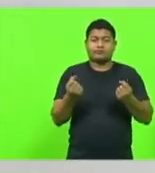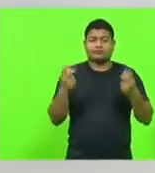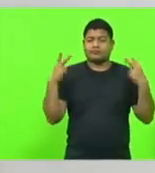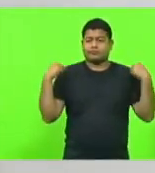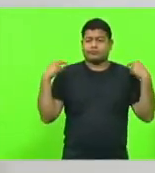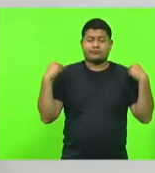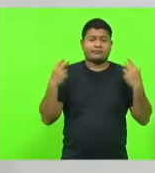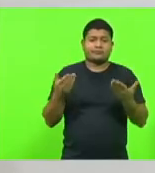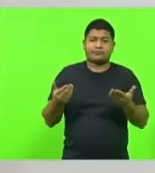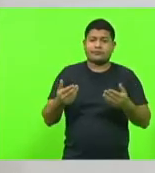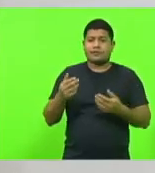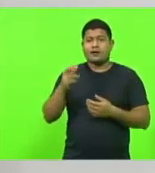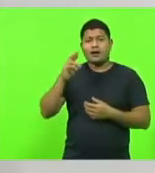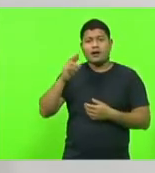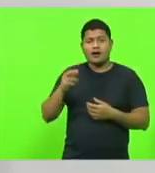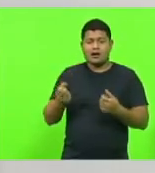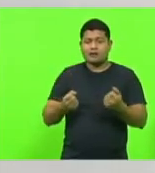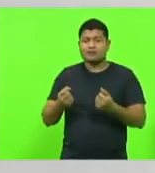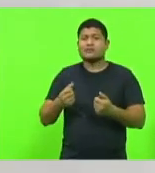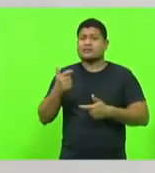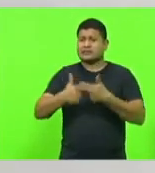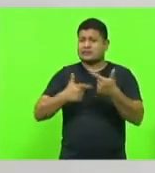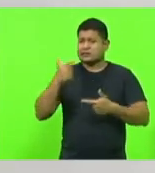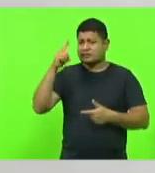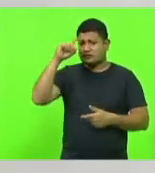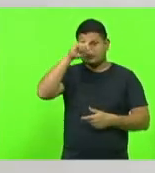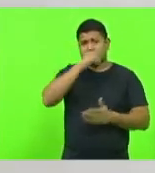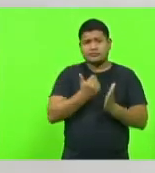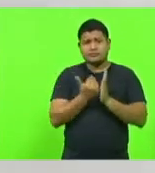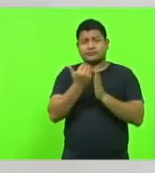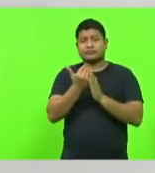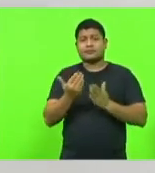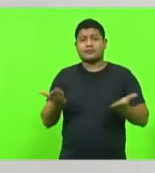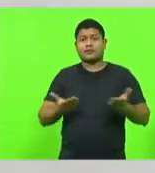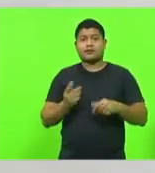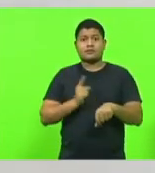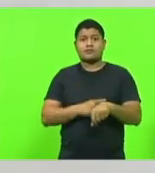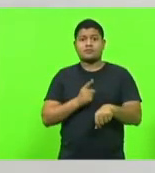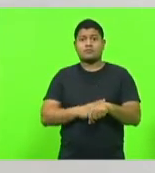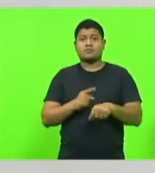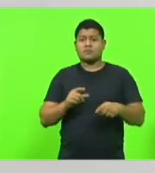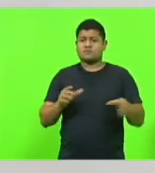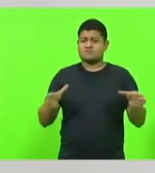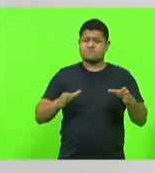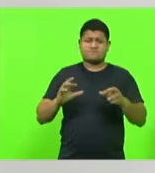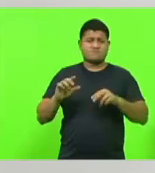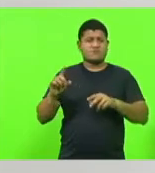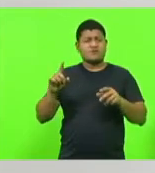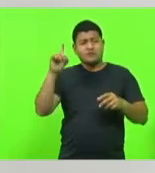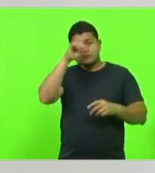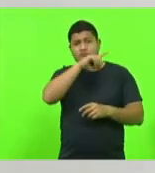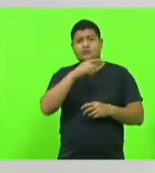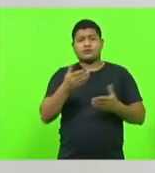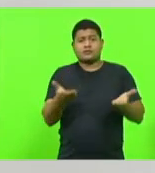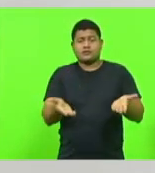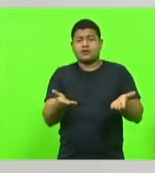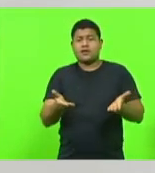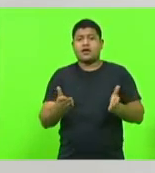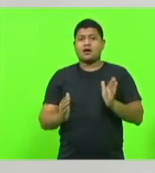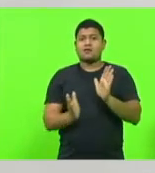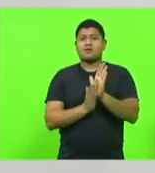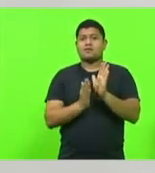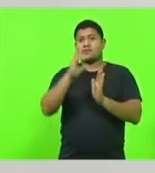desses aplicativos. Nesse momento de crise, o que faz a Prefeitura de Florianópolis, infelizmente, propor